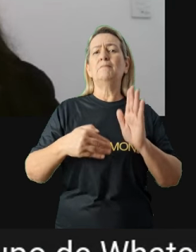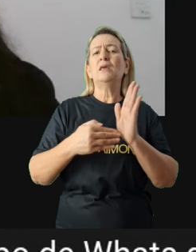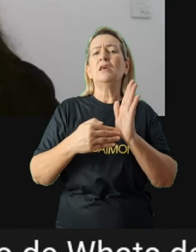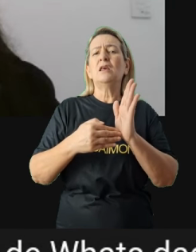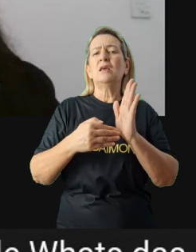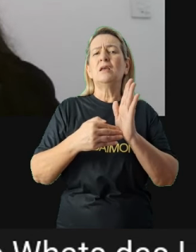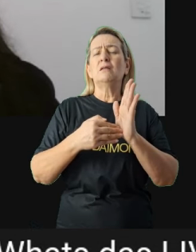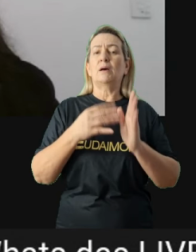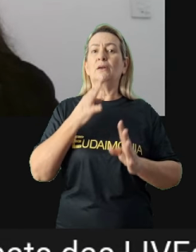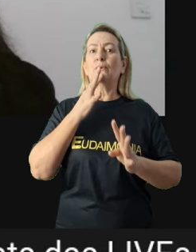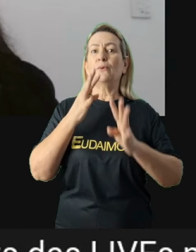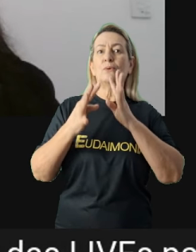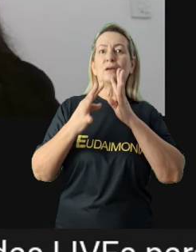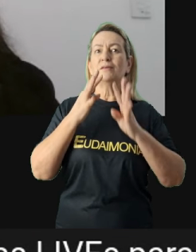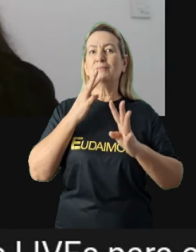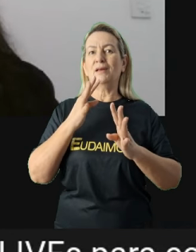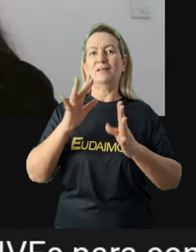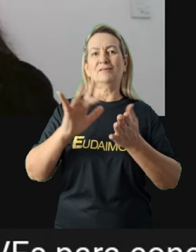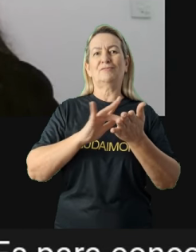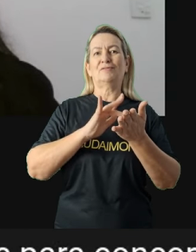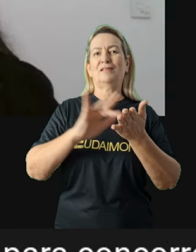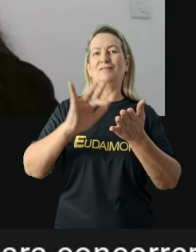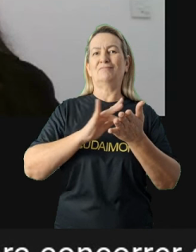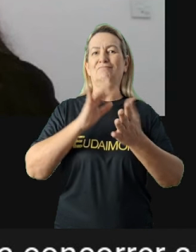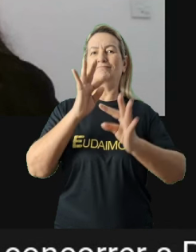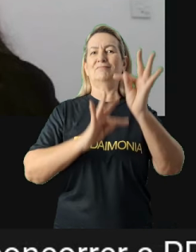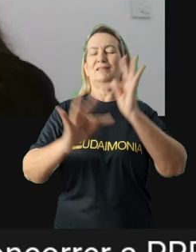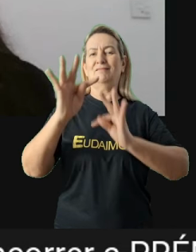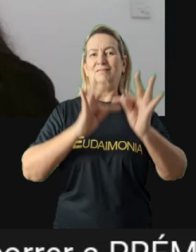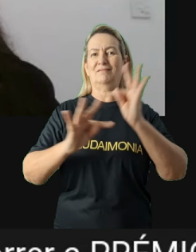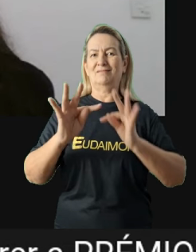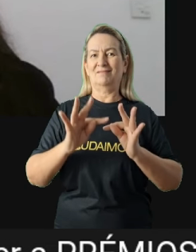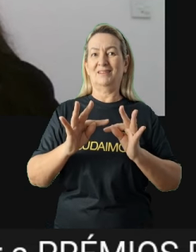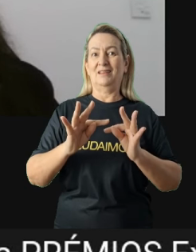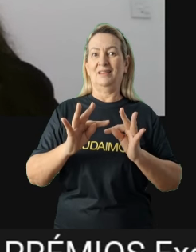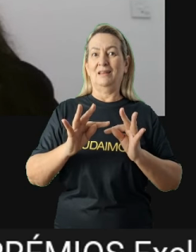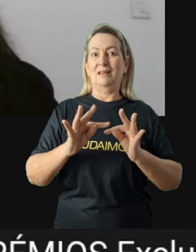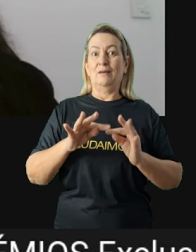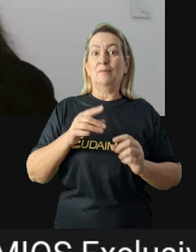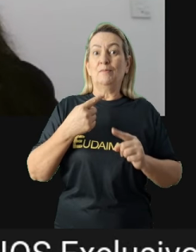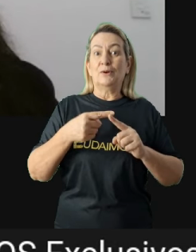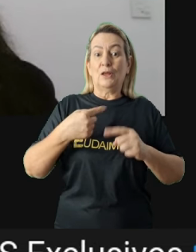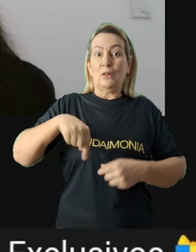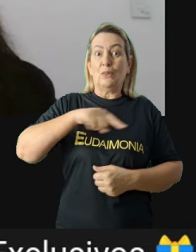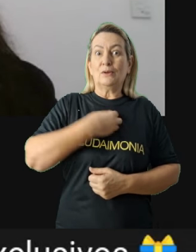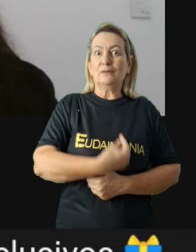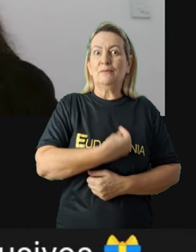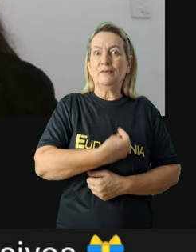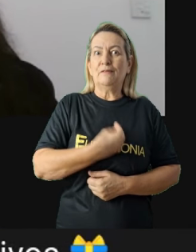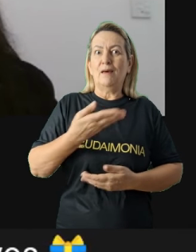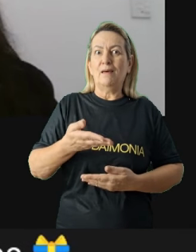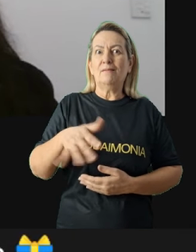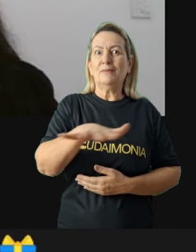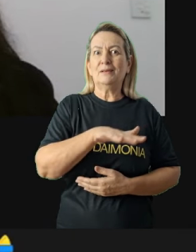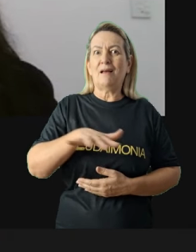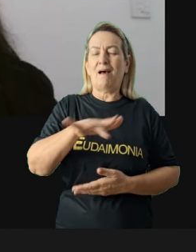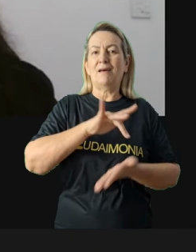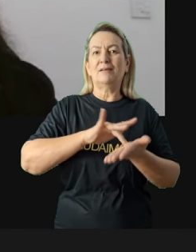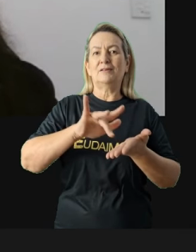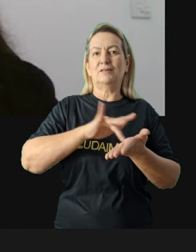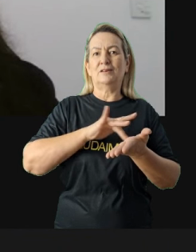dessa capacidade técnica mínima de conhecimento desse mundo digital. A gente